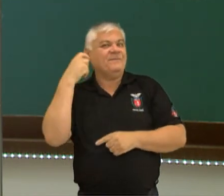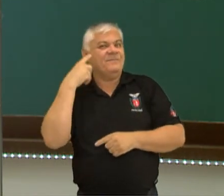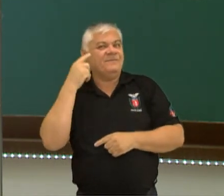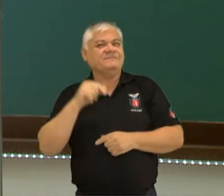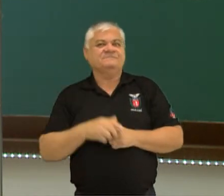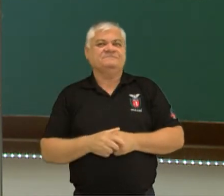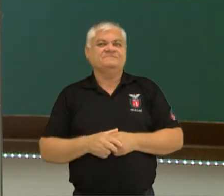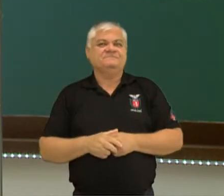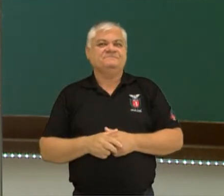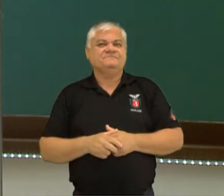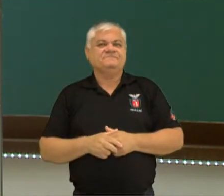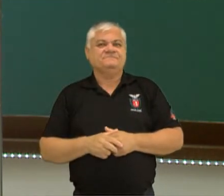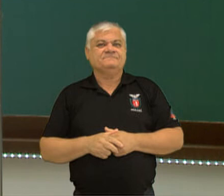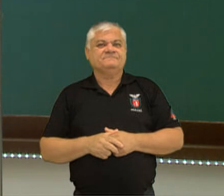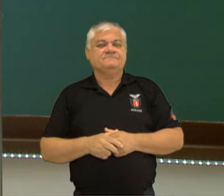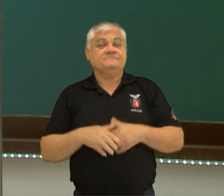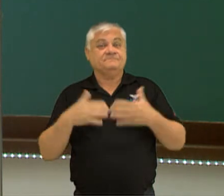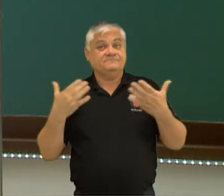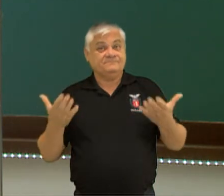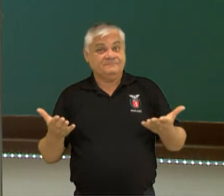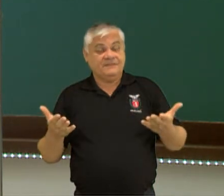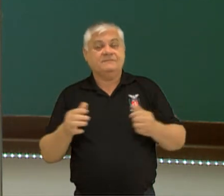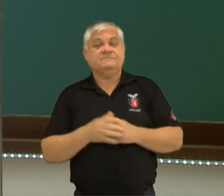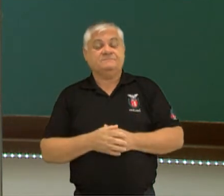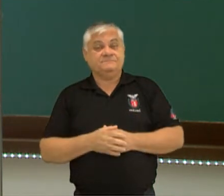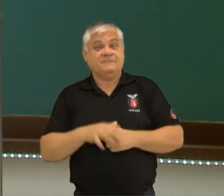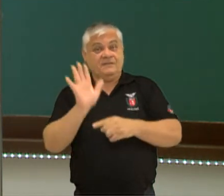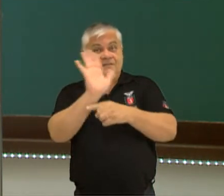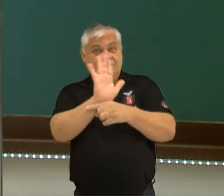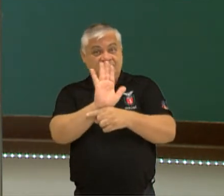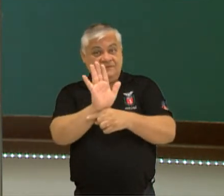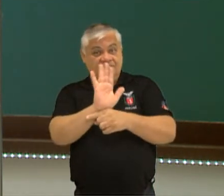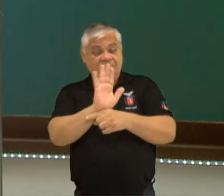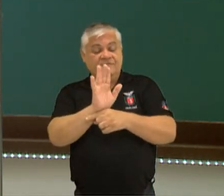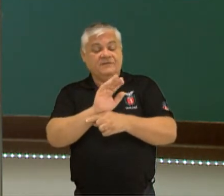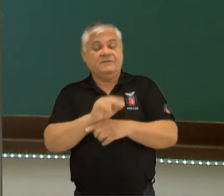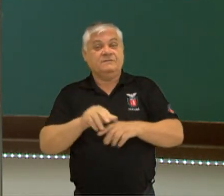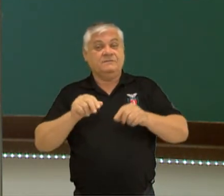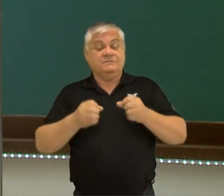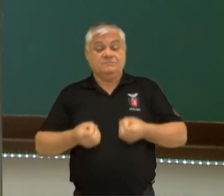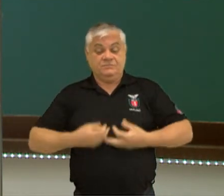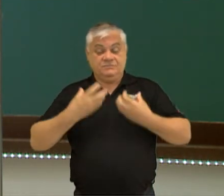texto. Chegamos ao fim. Nesse vídeo, nós falamos